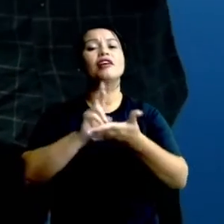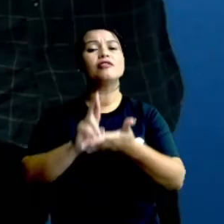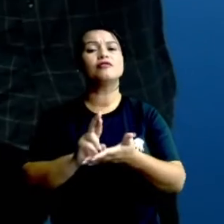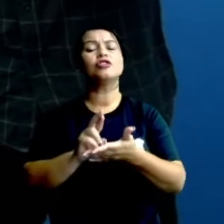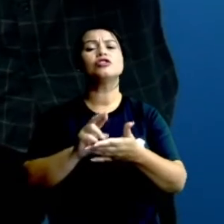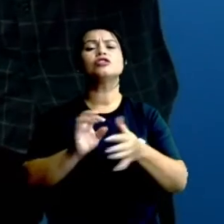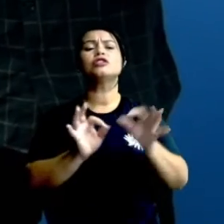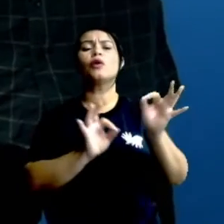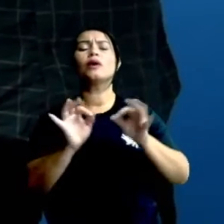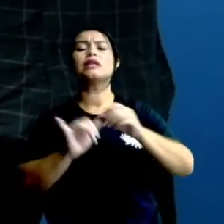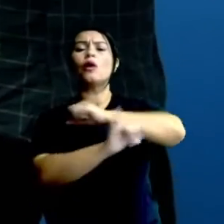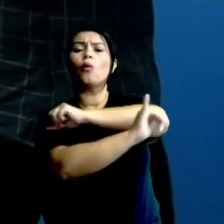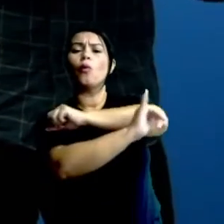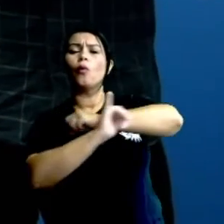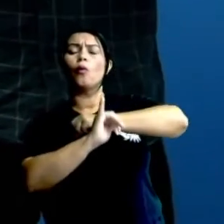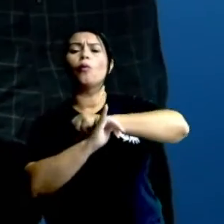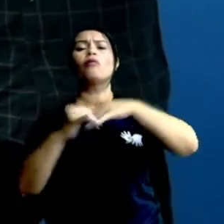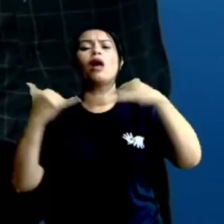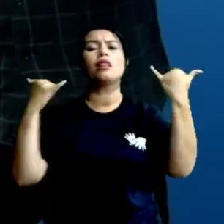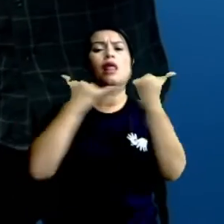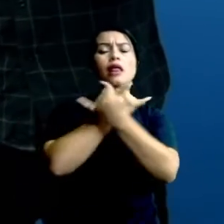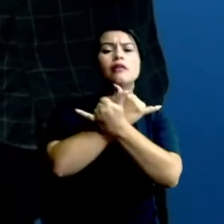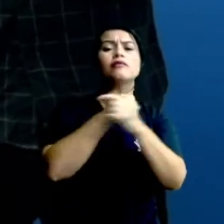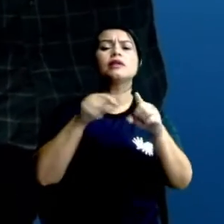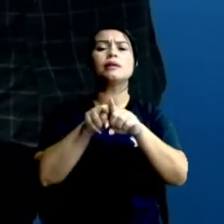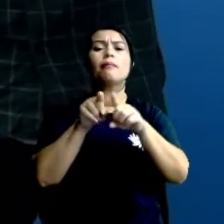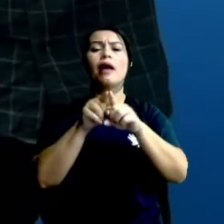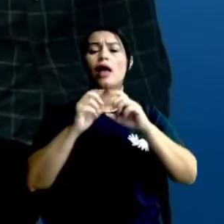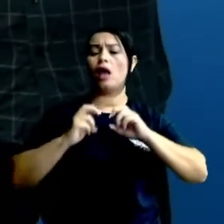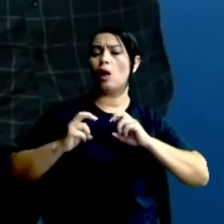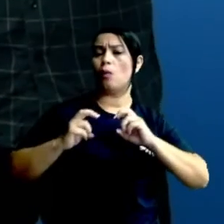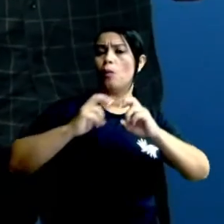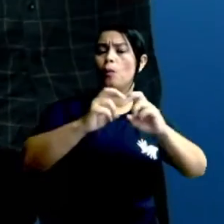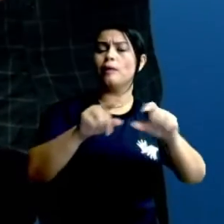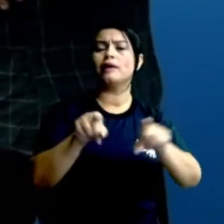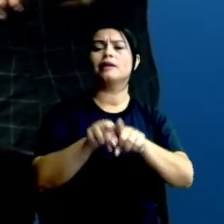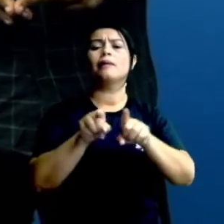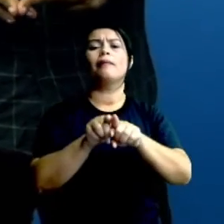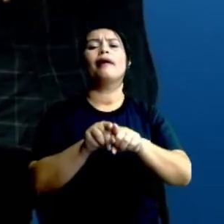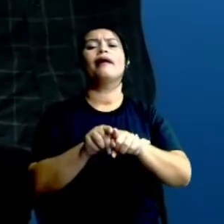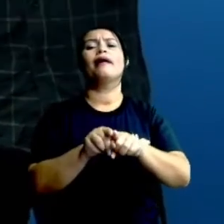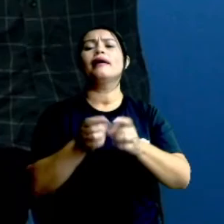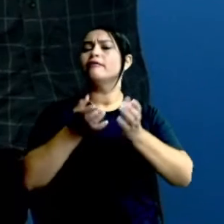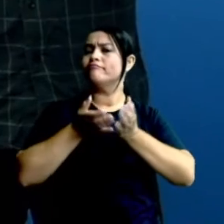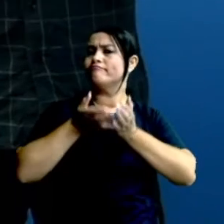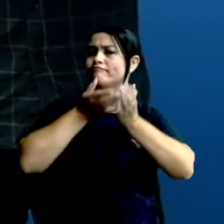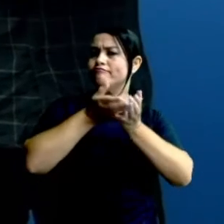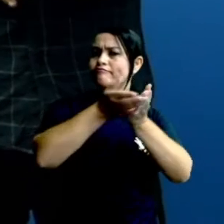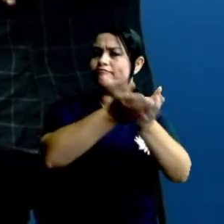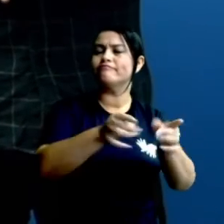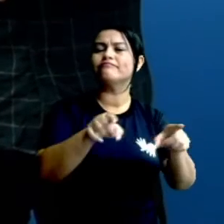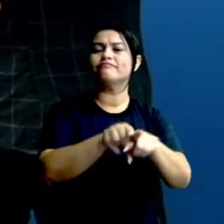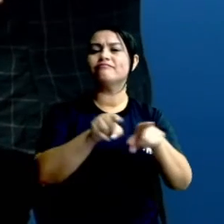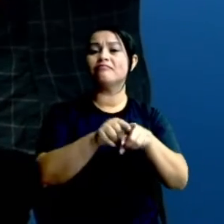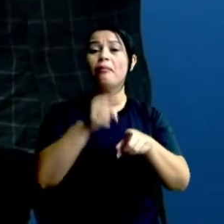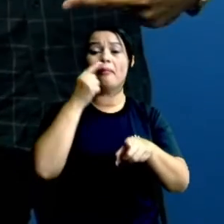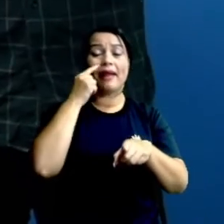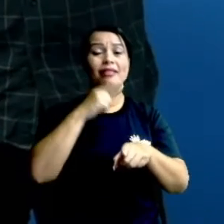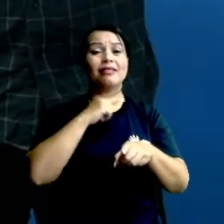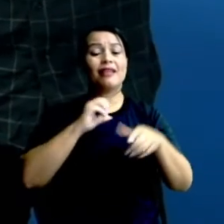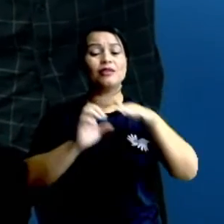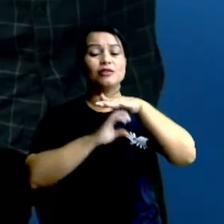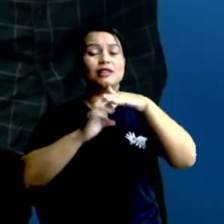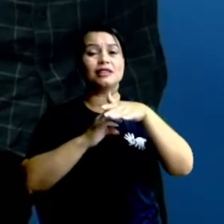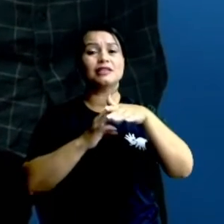infraestrutura, né, produção de energia, ferrovias, rodovias, né, ou seja, regiões portuárias, e assim a gente tem a industrialização